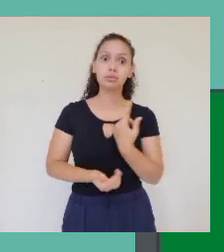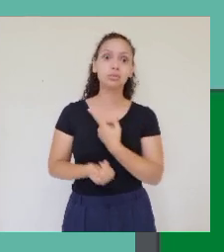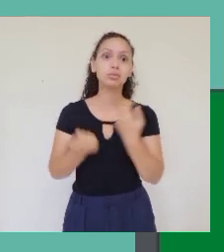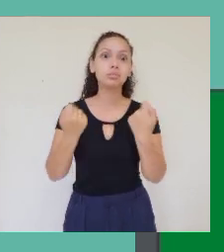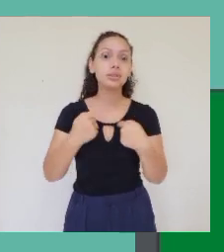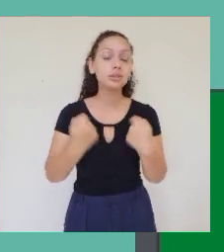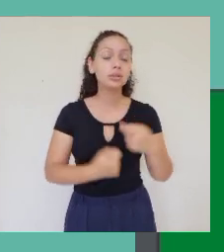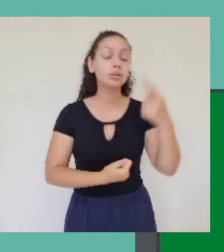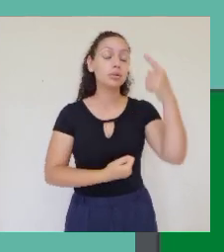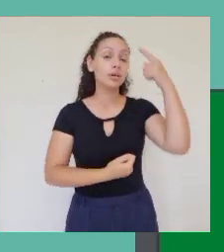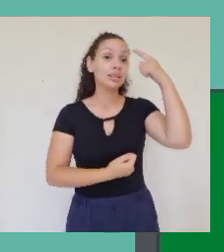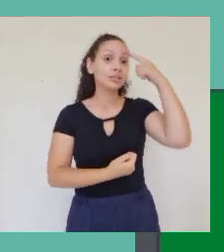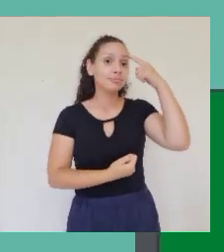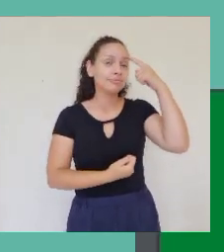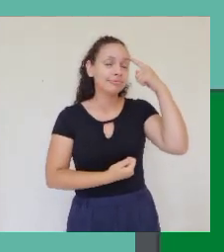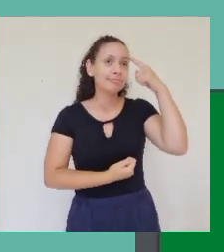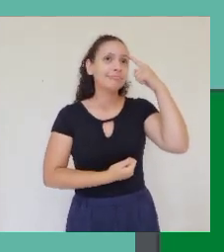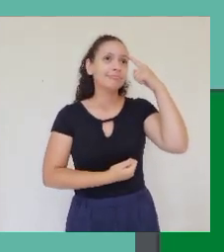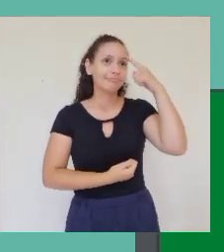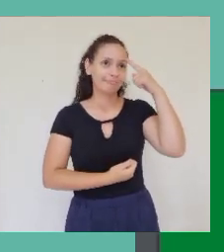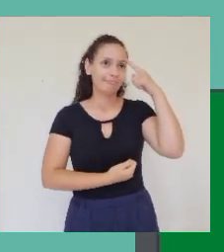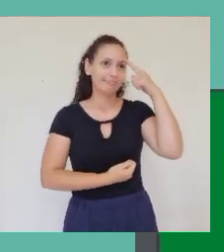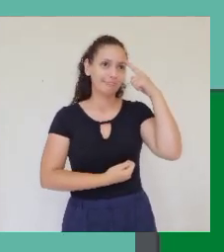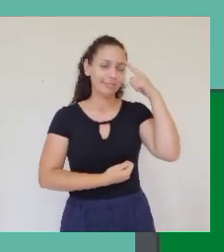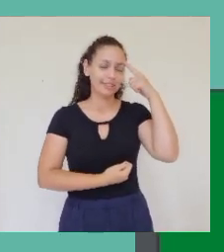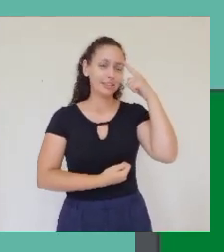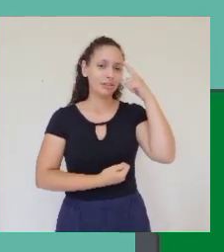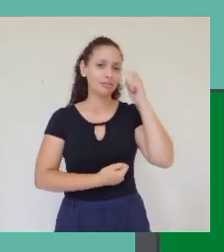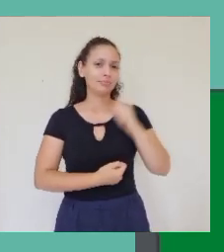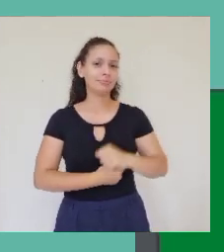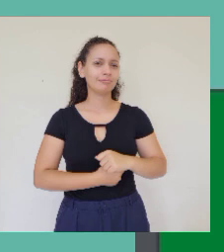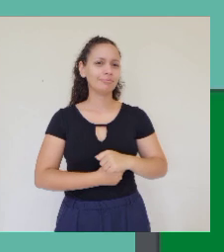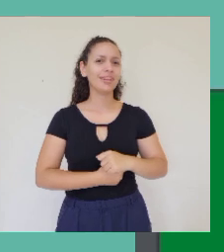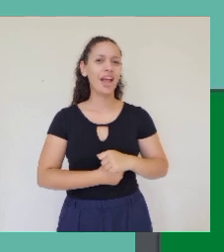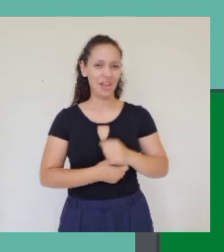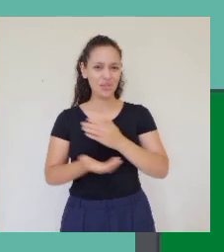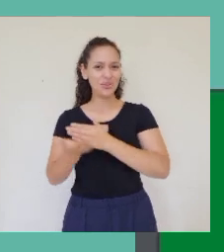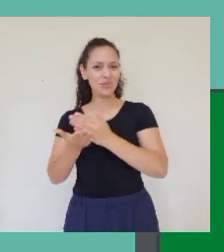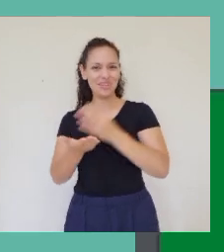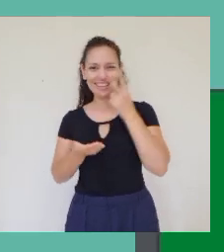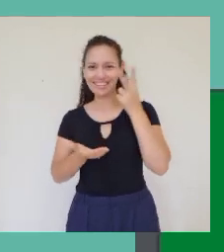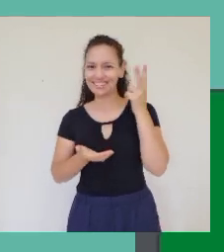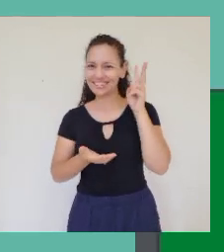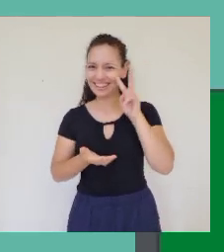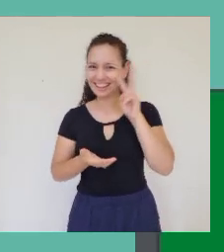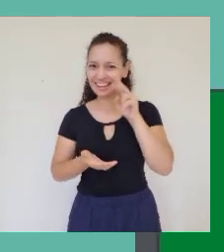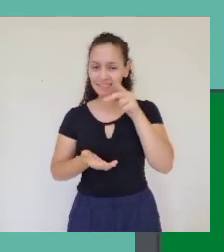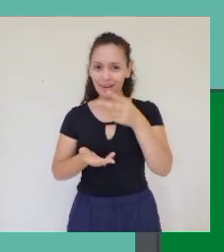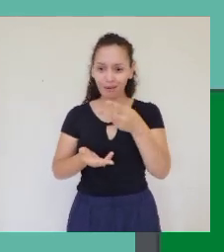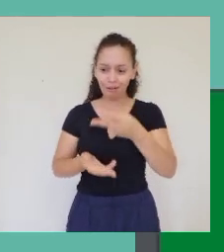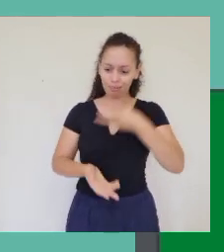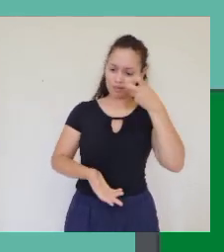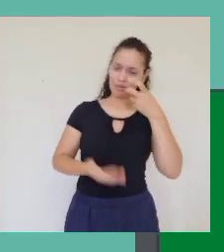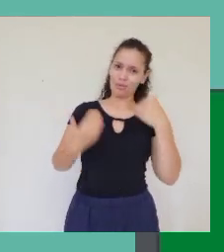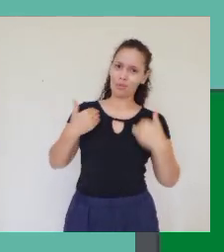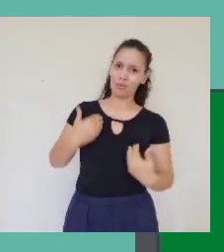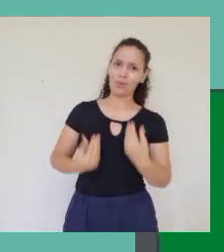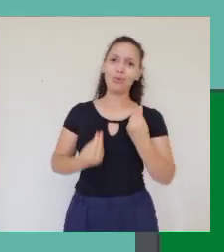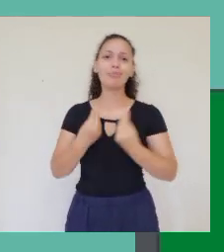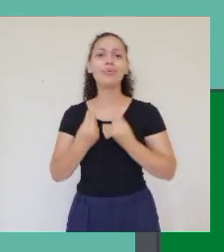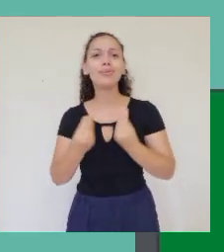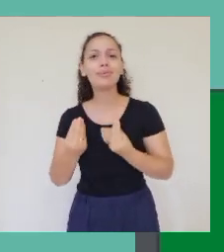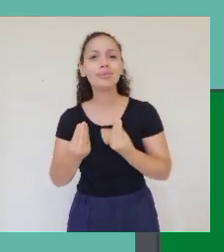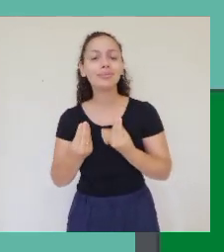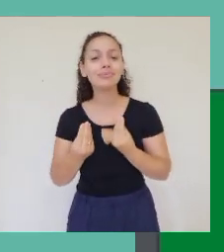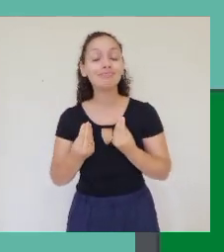consciência, né? Que quando você fez aquele exame lá de consciência corporal, viu como que está seu corpo no espaço no início desse